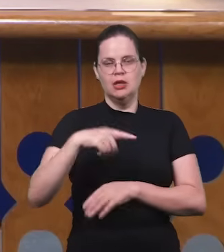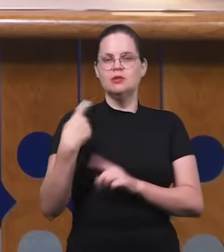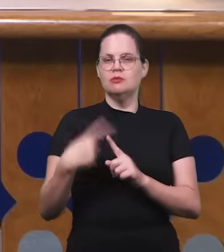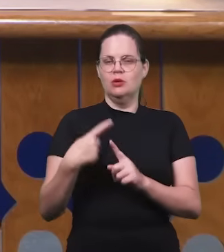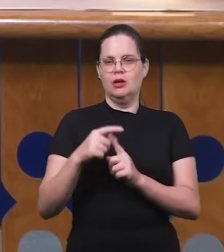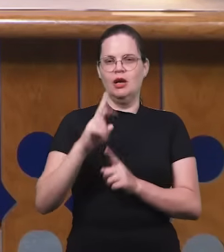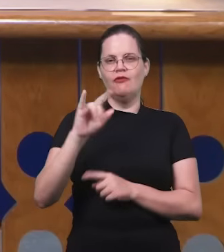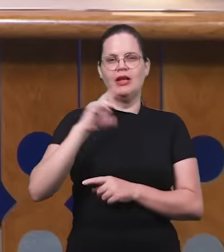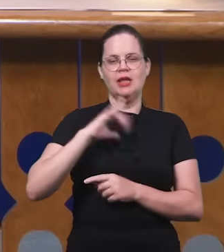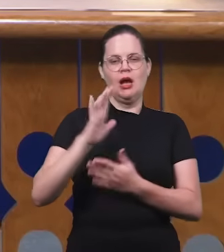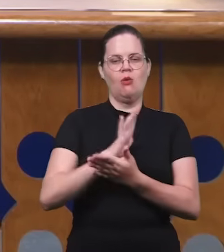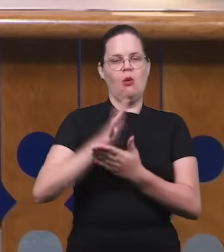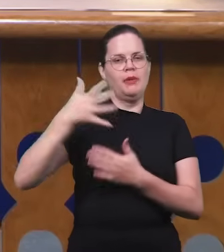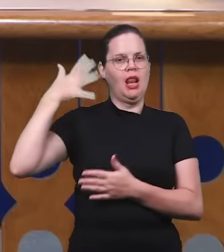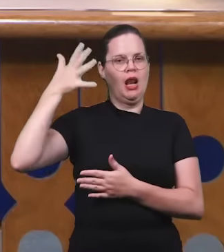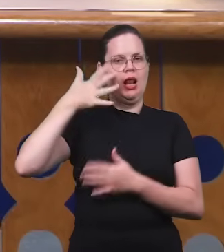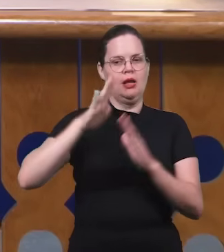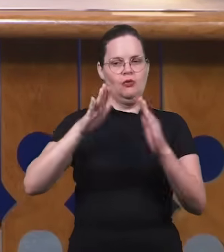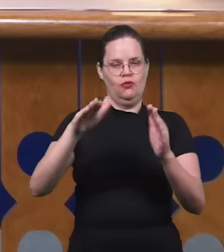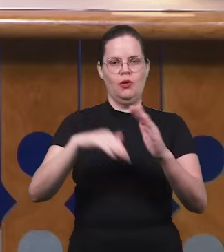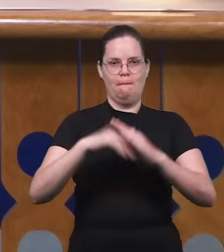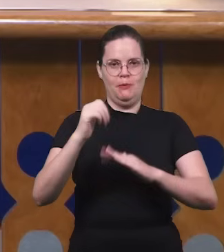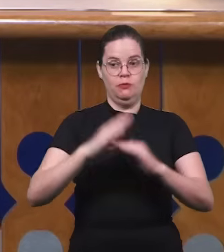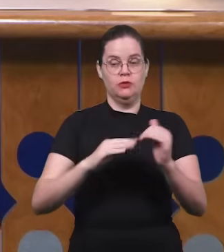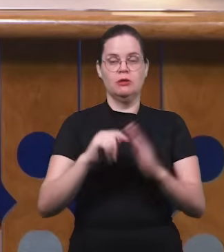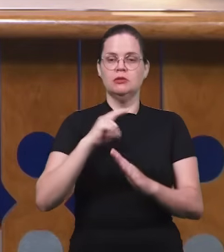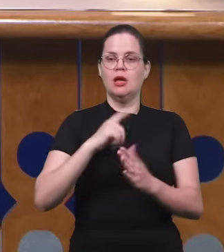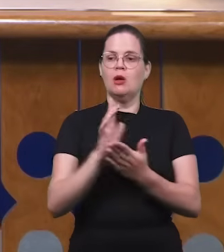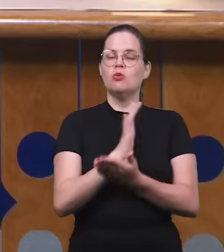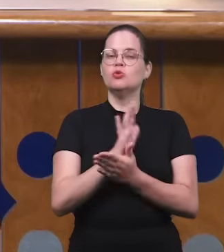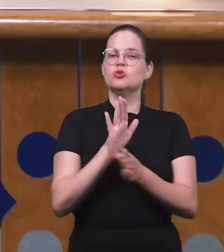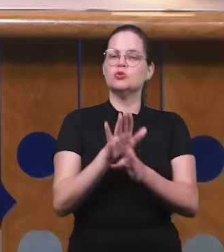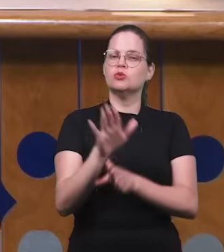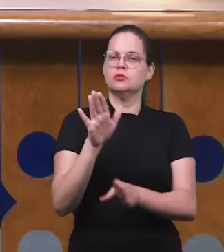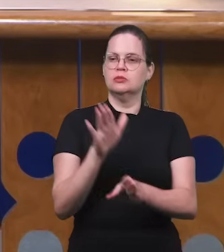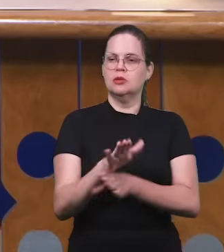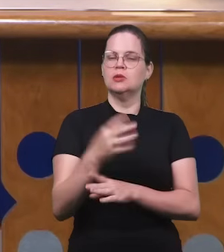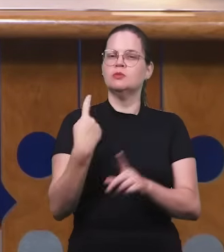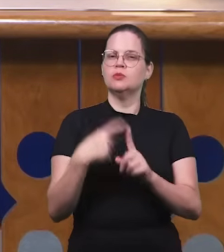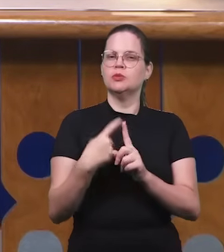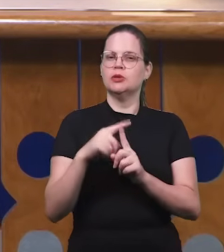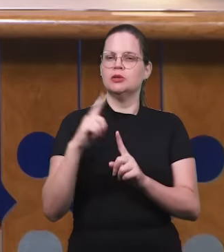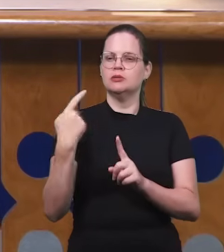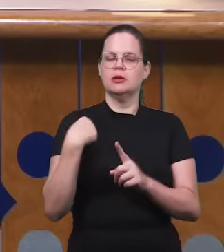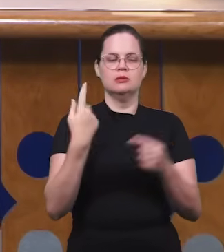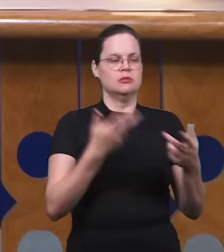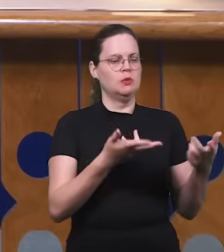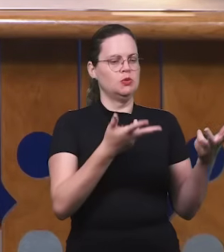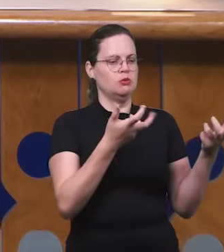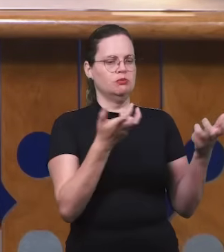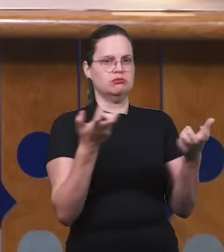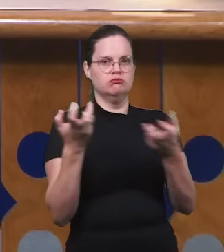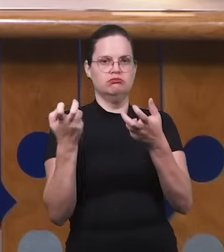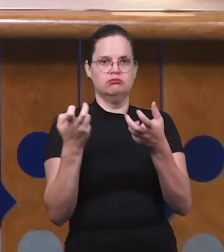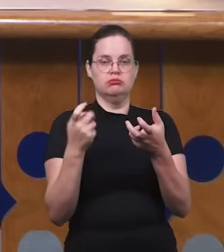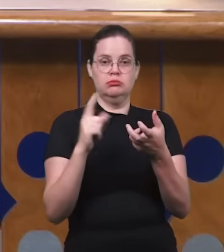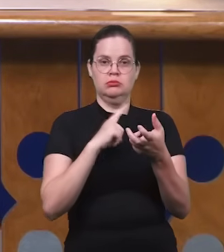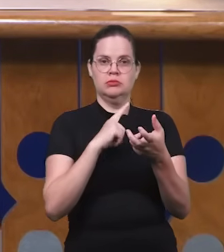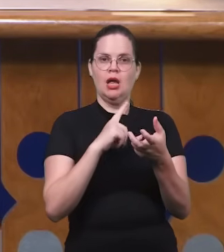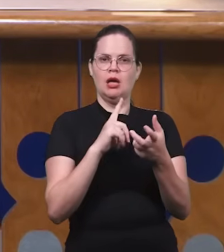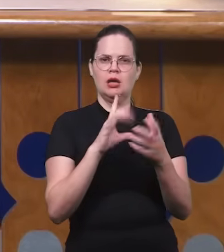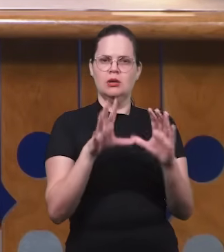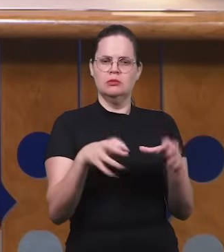longo desse mês, porque nós temos reparado, notado, que alguns dos